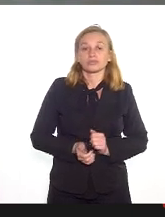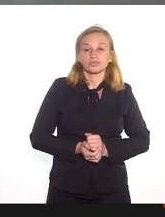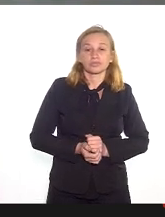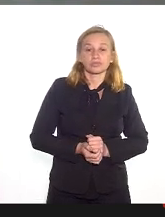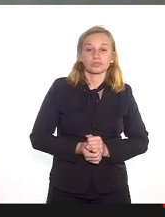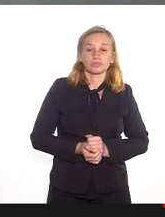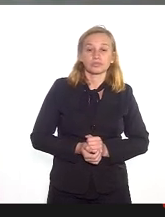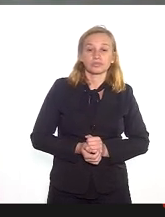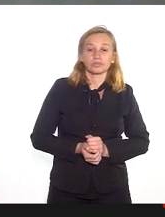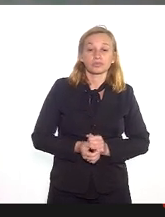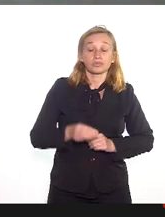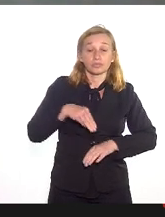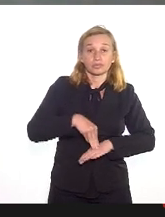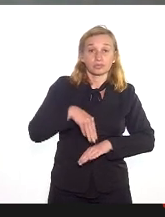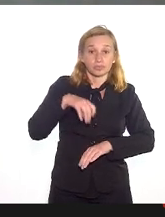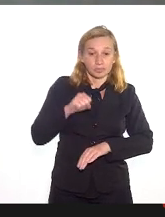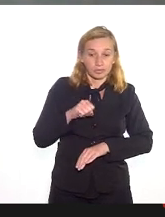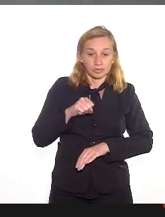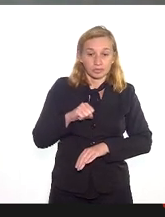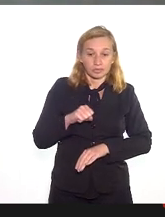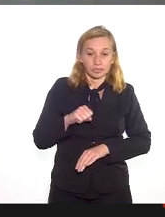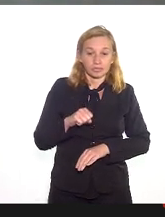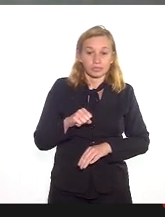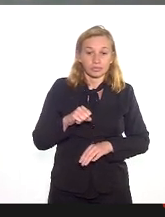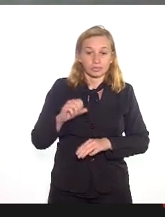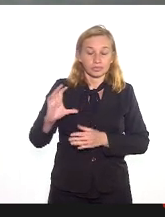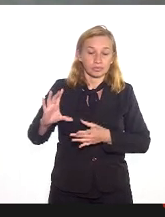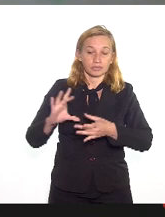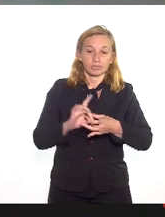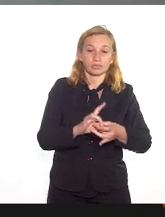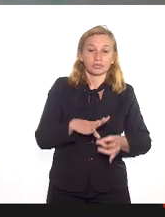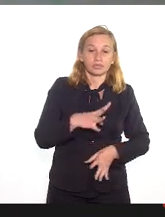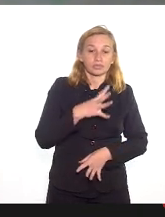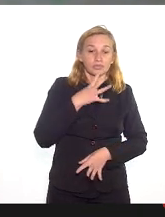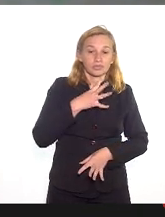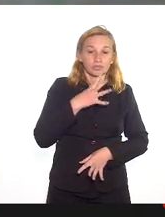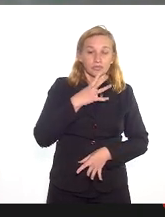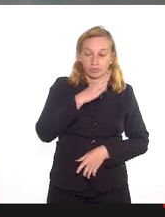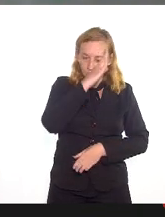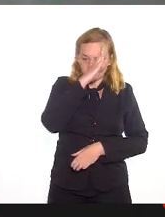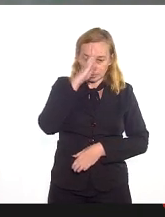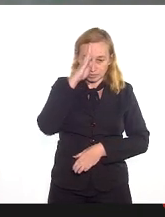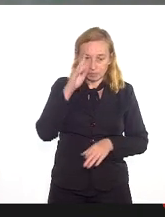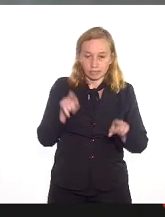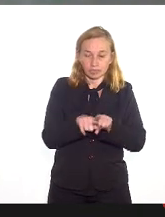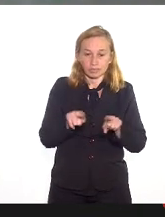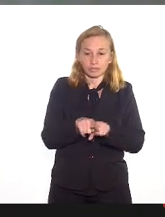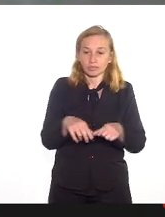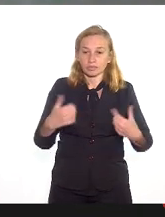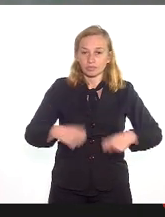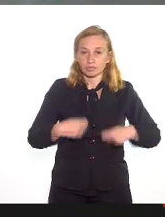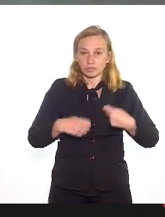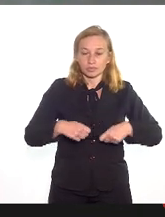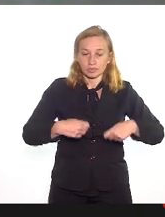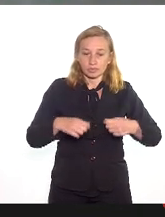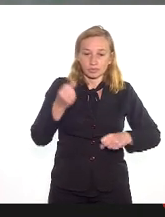foi um mestrado que tem feito essa ponte entre o conhecimento acadêmico e as necessidades da